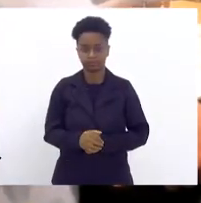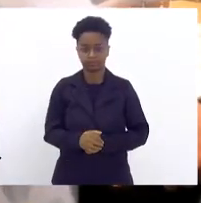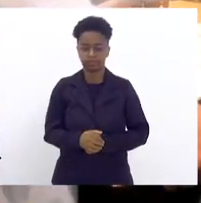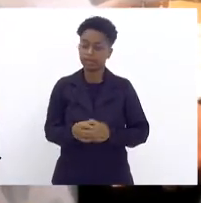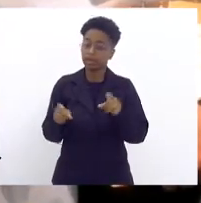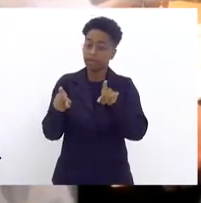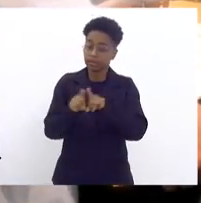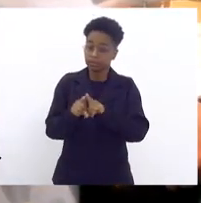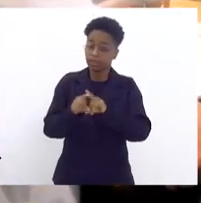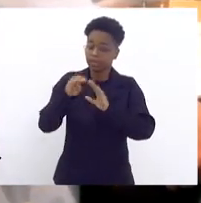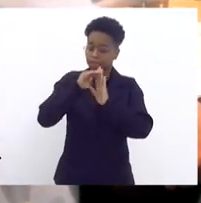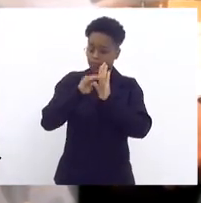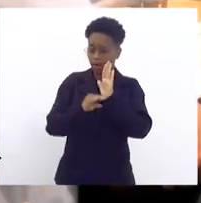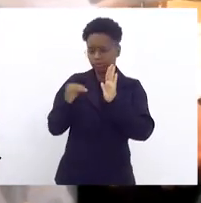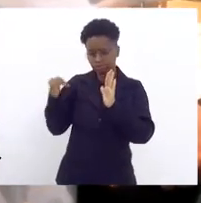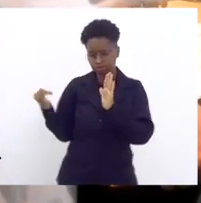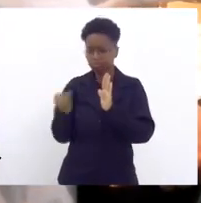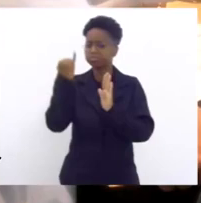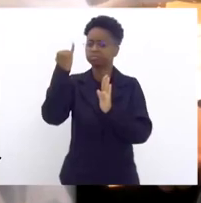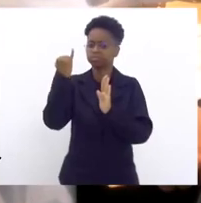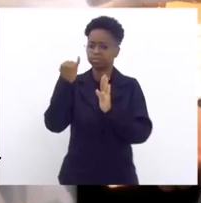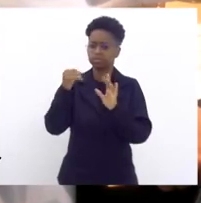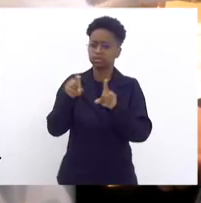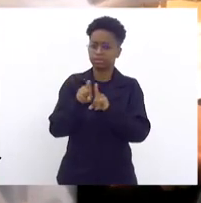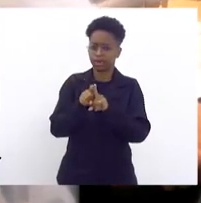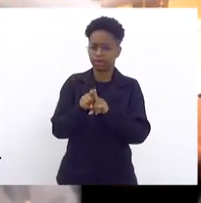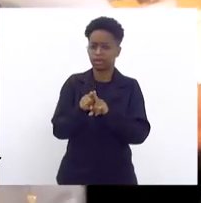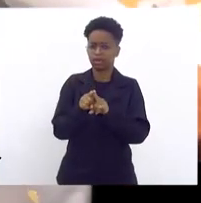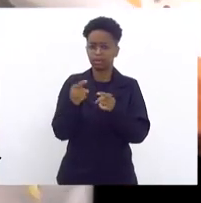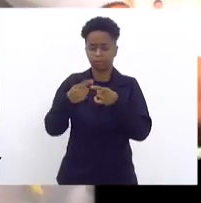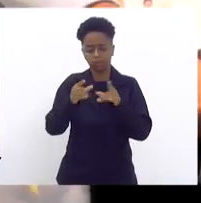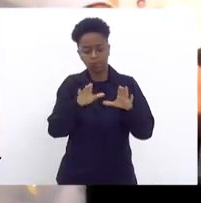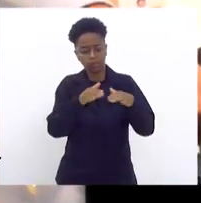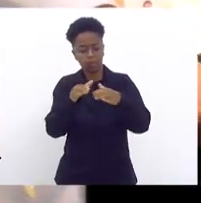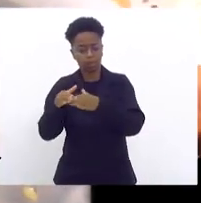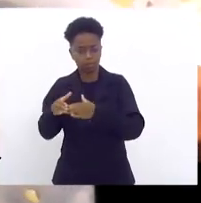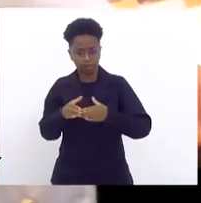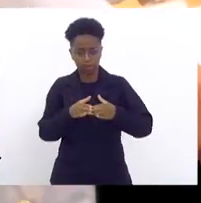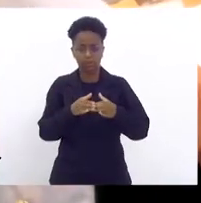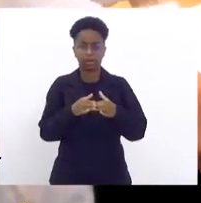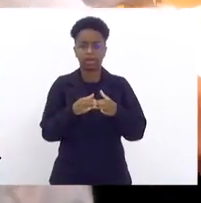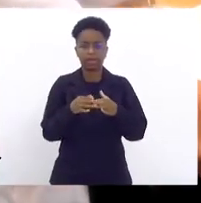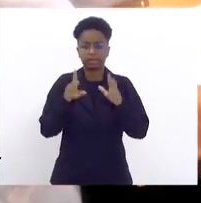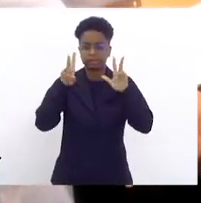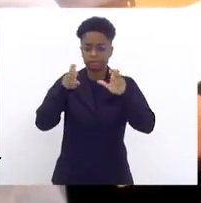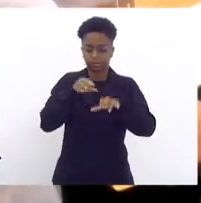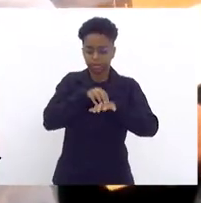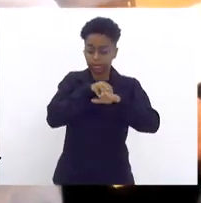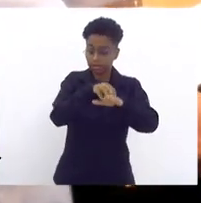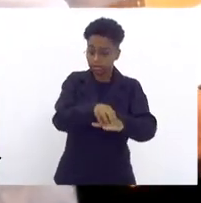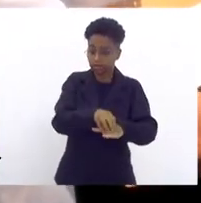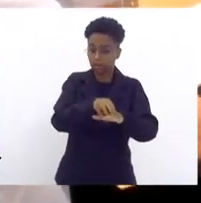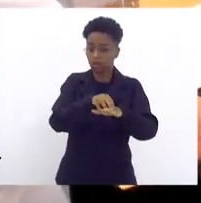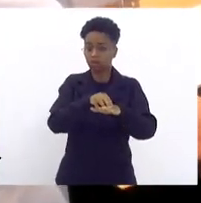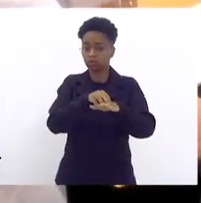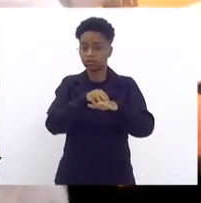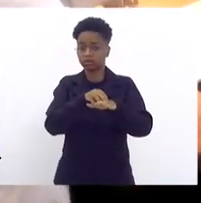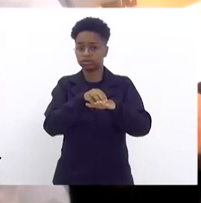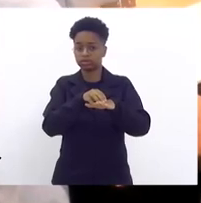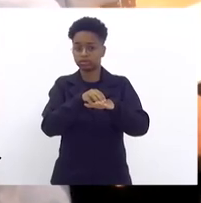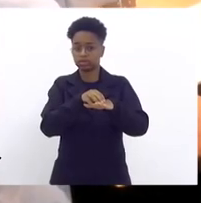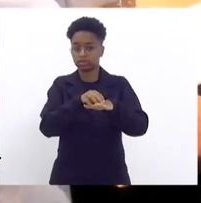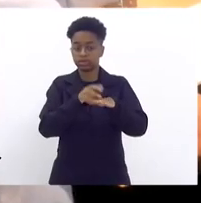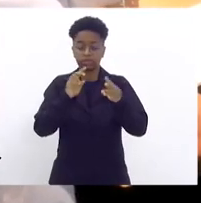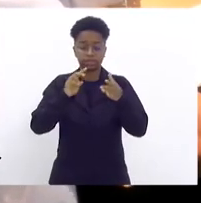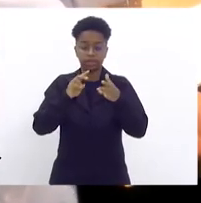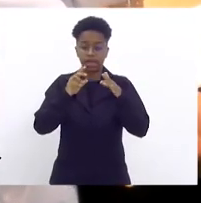uma pauta relevantíssima assim que ocupa muito a promotoria que essa questão do transporte que é que